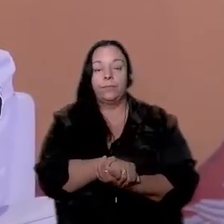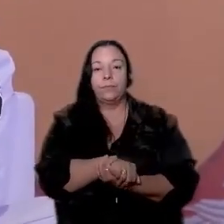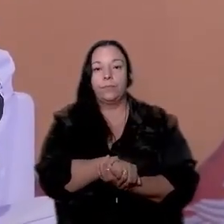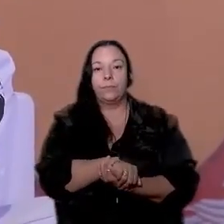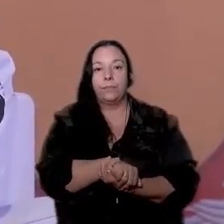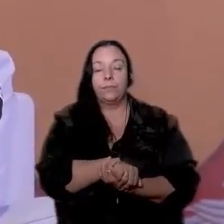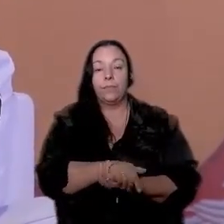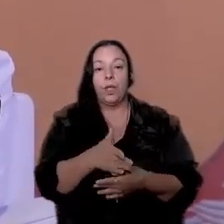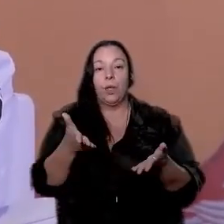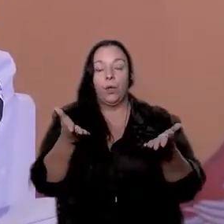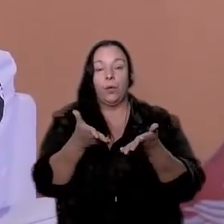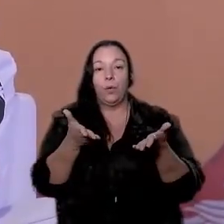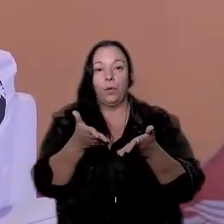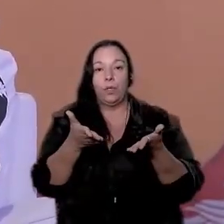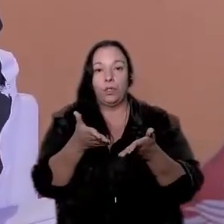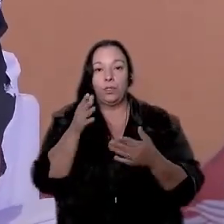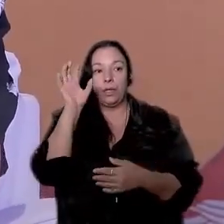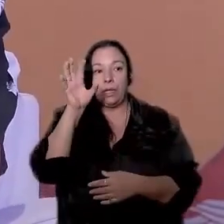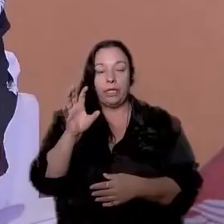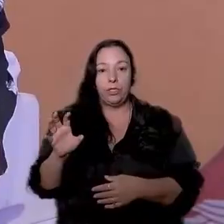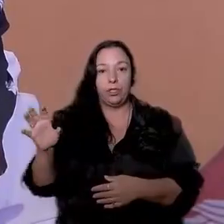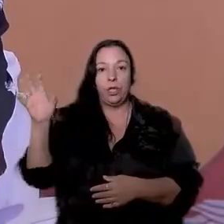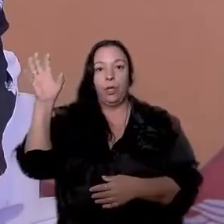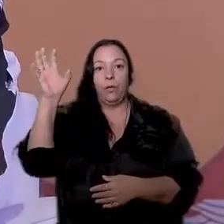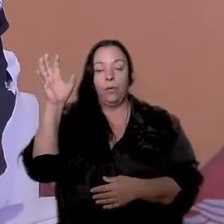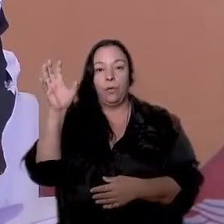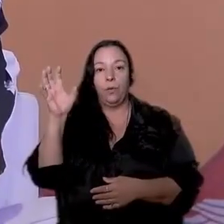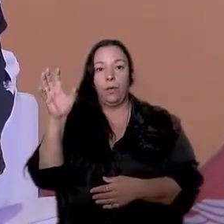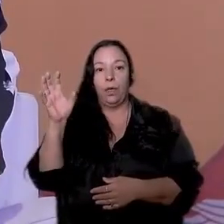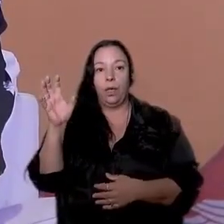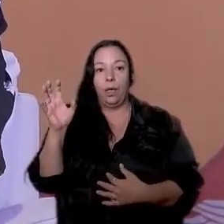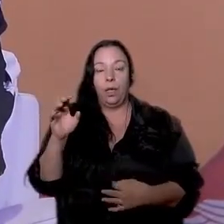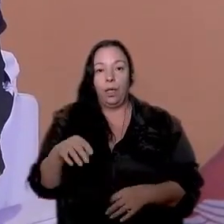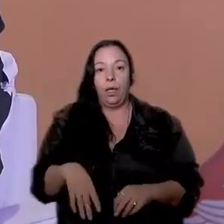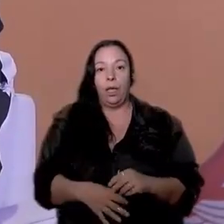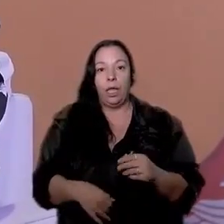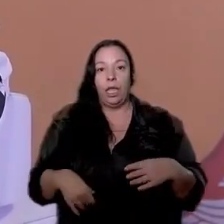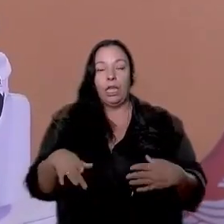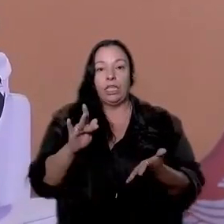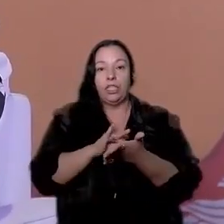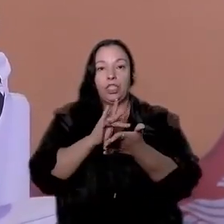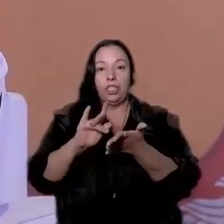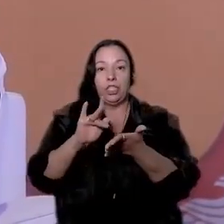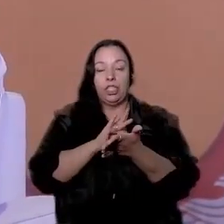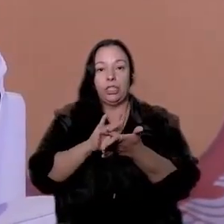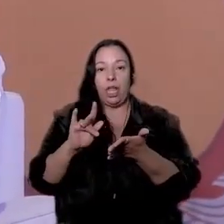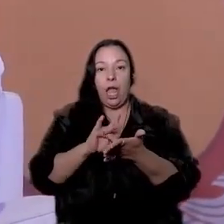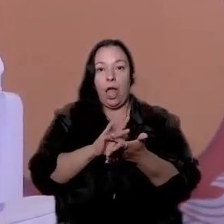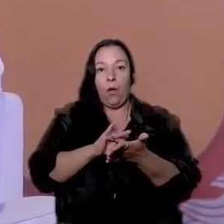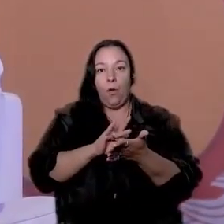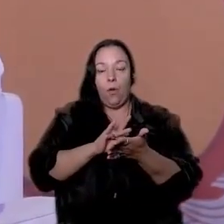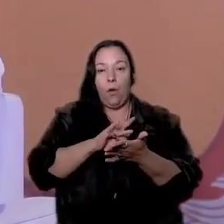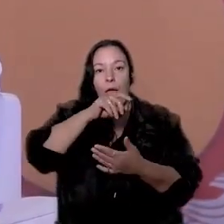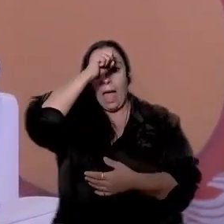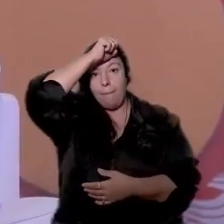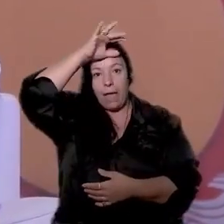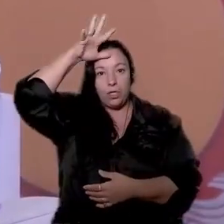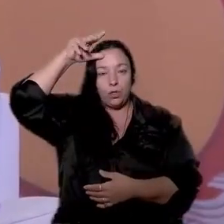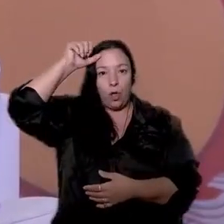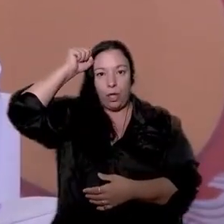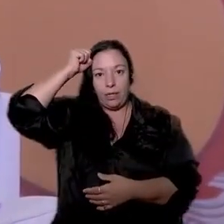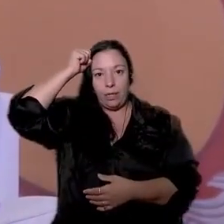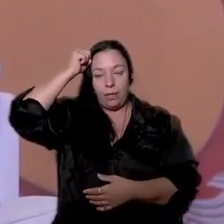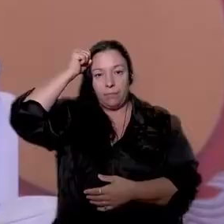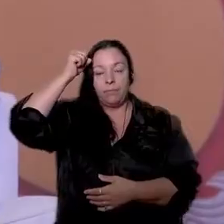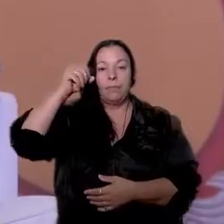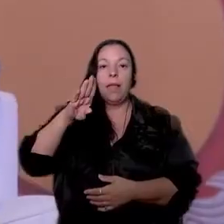executados hoje na região. Projeto de arte contemporânea digital amazônica. Projeto que foi